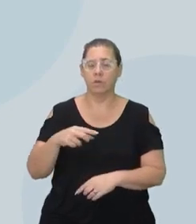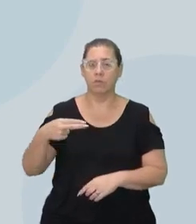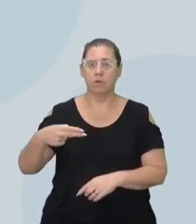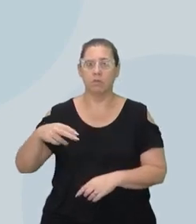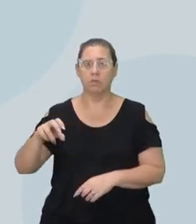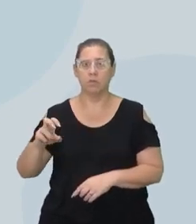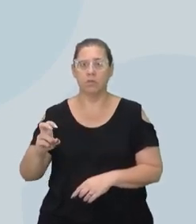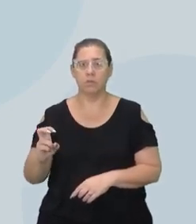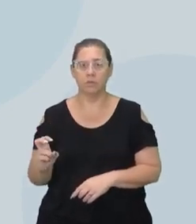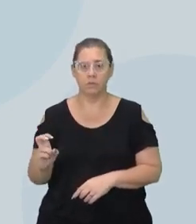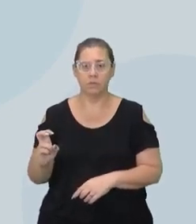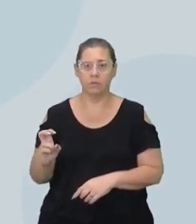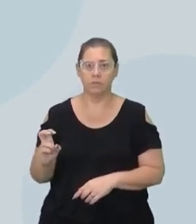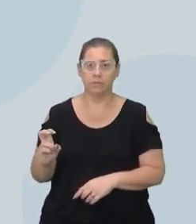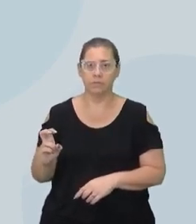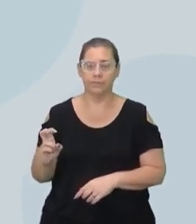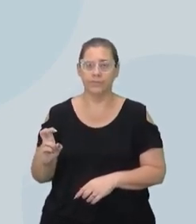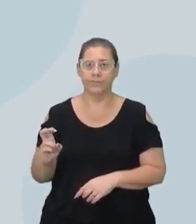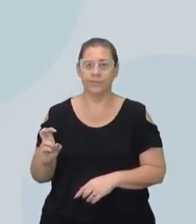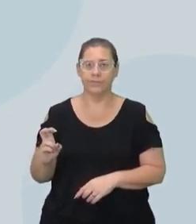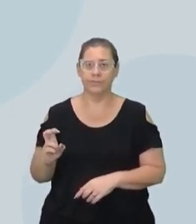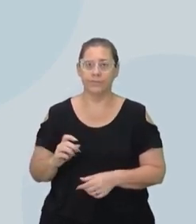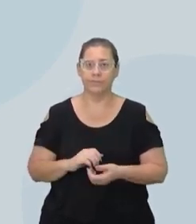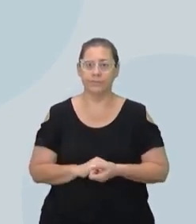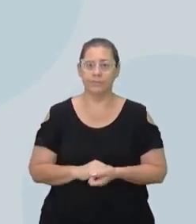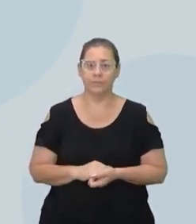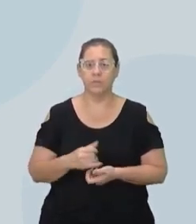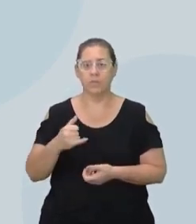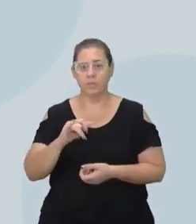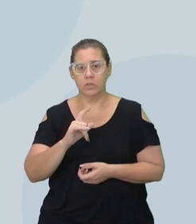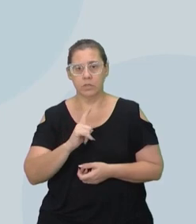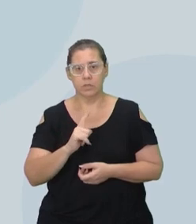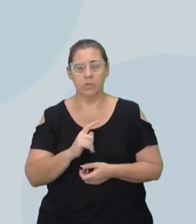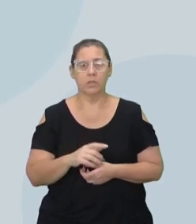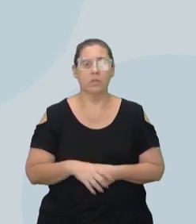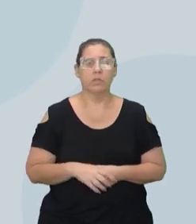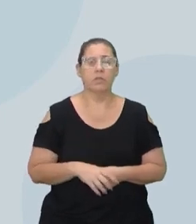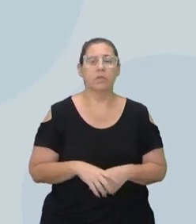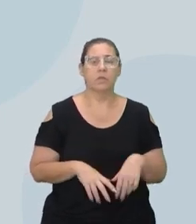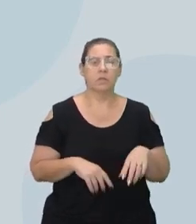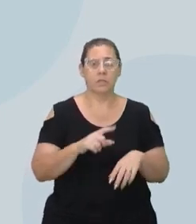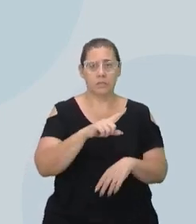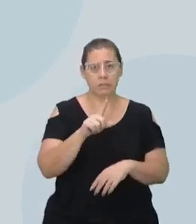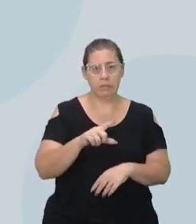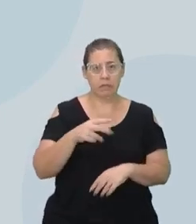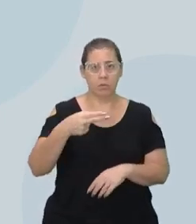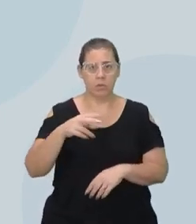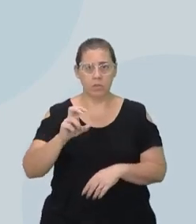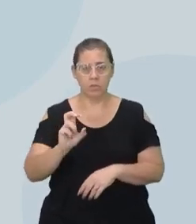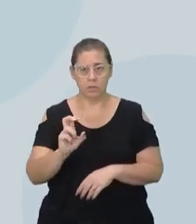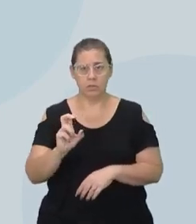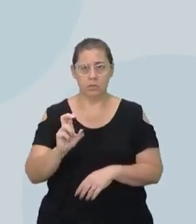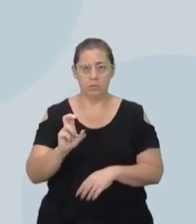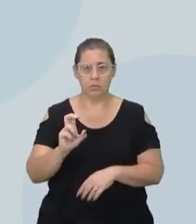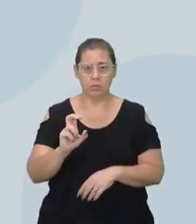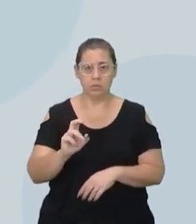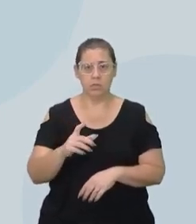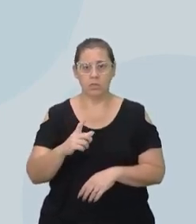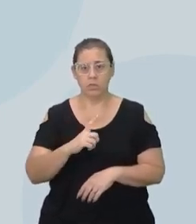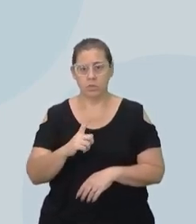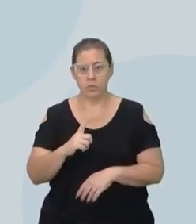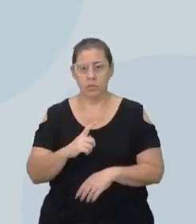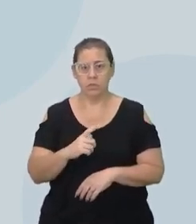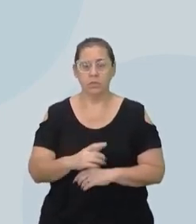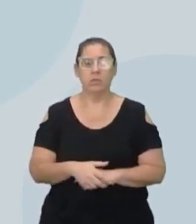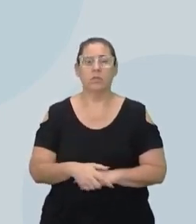z igual a 5. Se eu tenho z igual a 5, né? Z igual a 5, só peguei mais